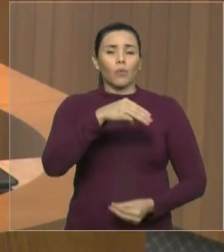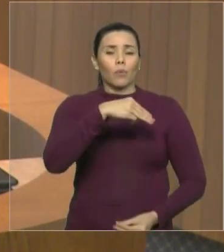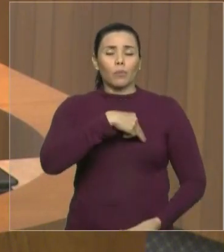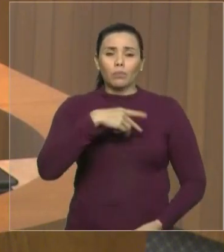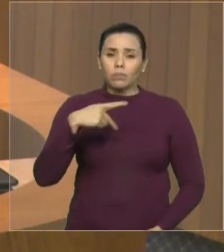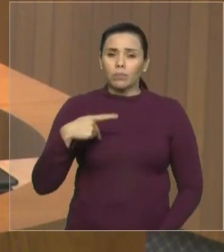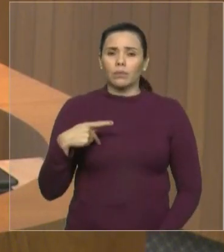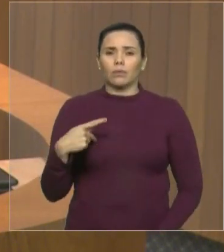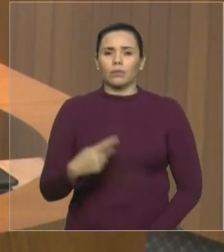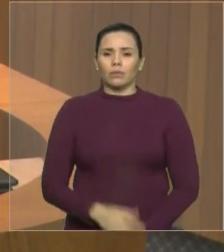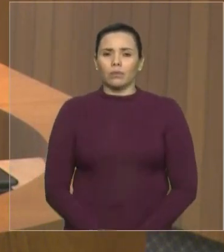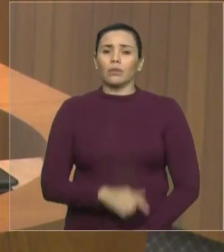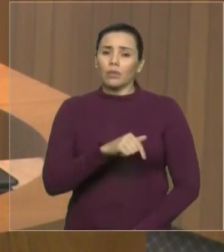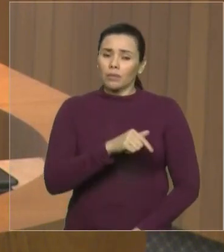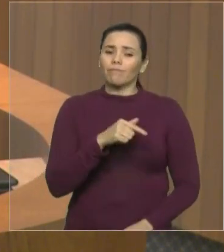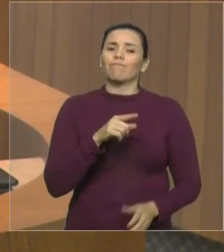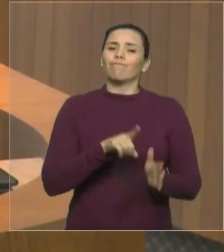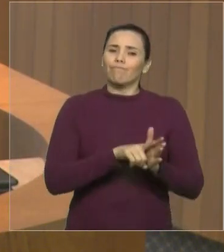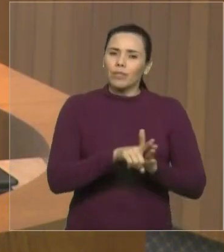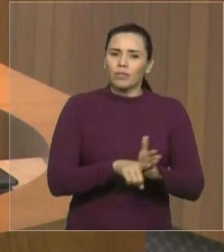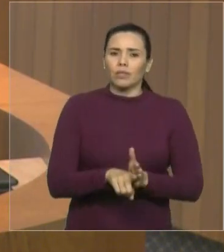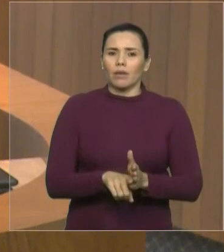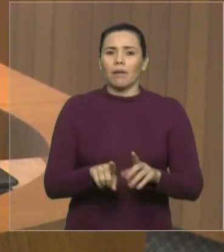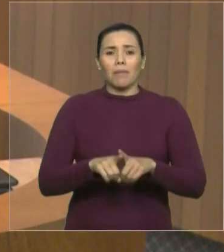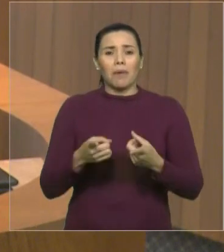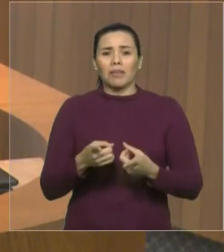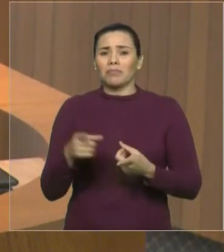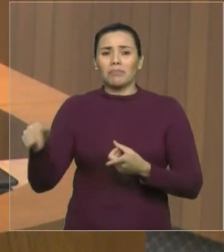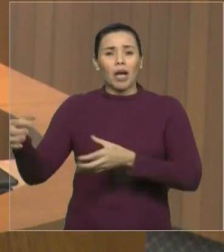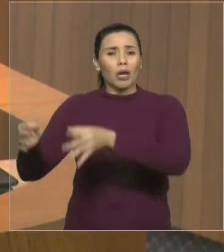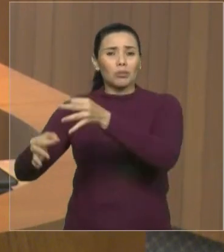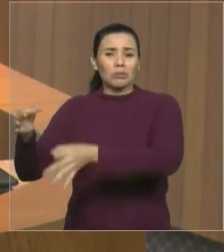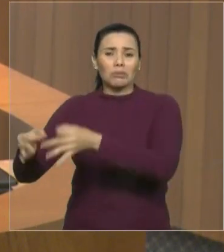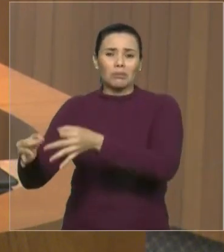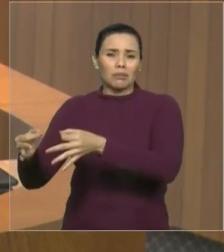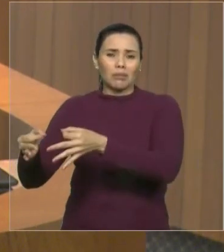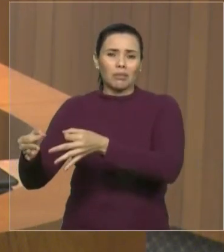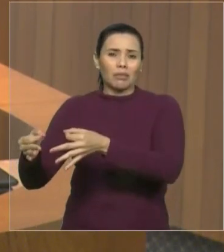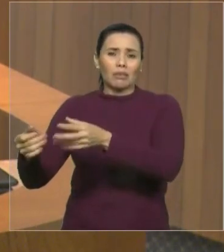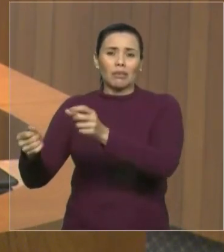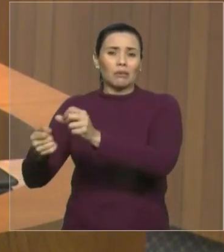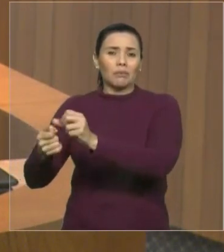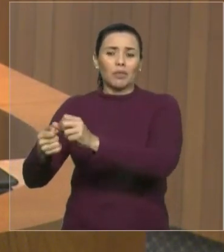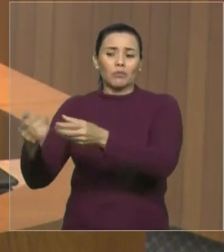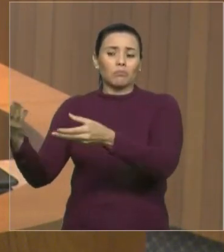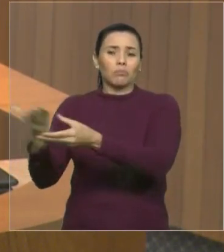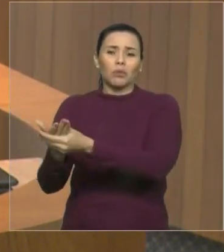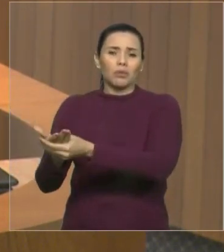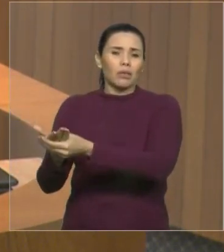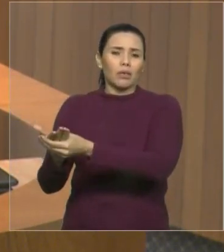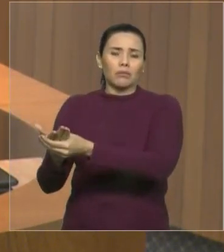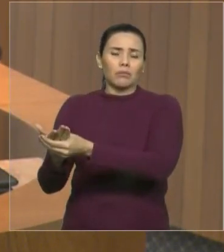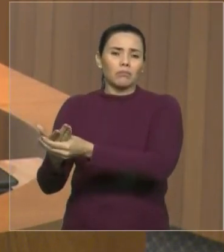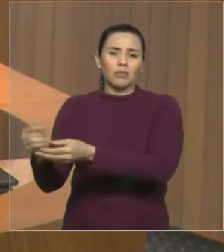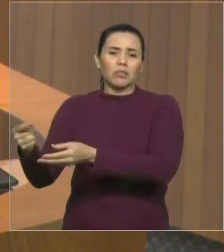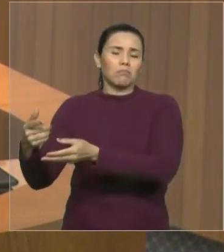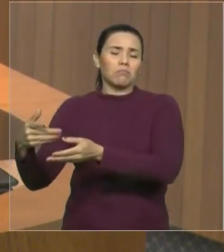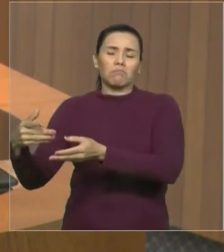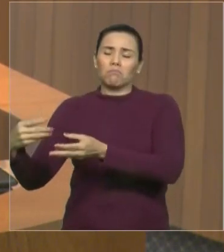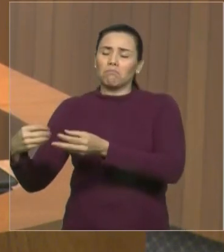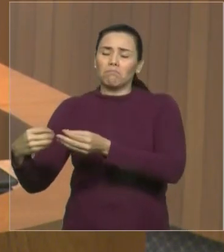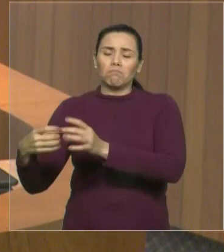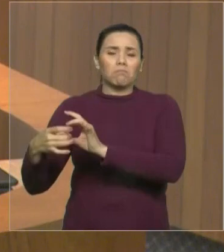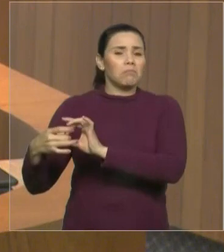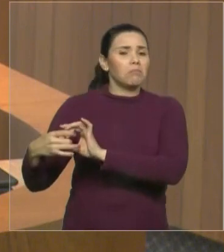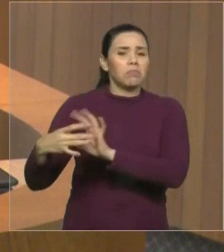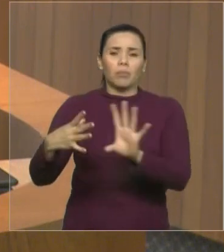aconteceu. Como é que você está fazendo uma ruptura da ordem pública, porque você está aumentando a